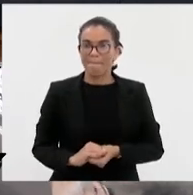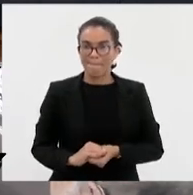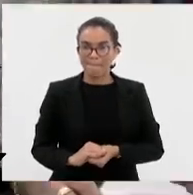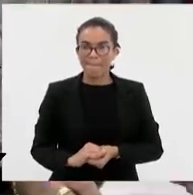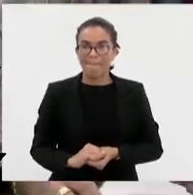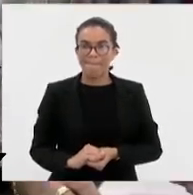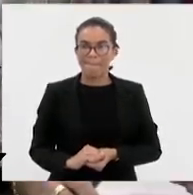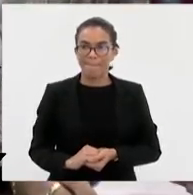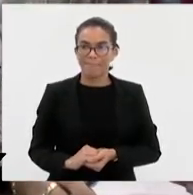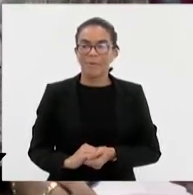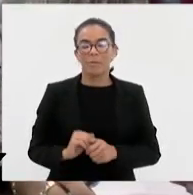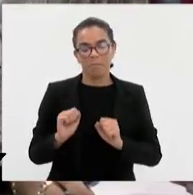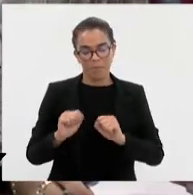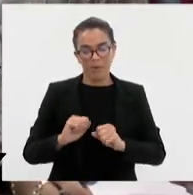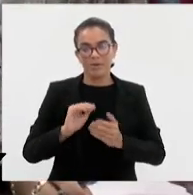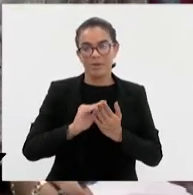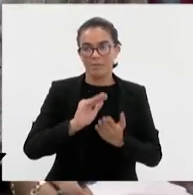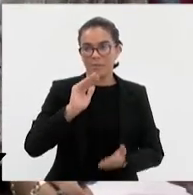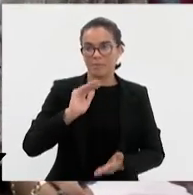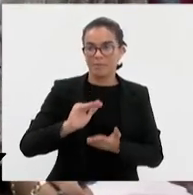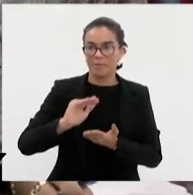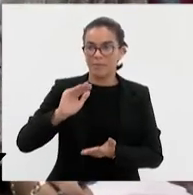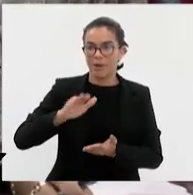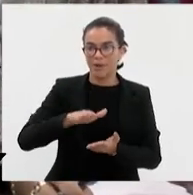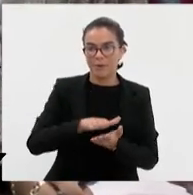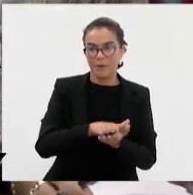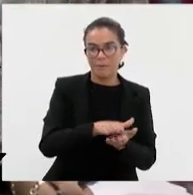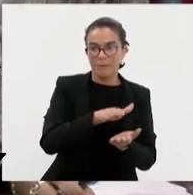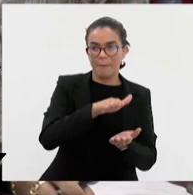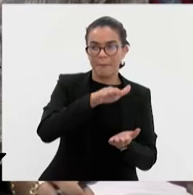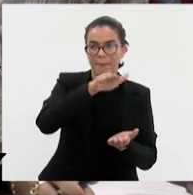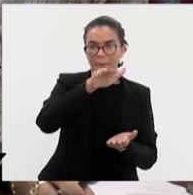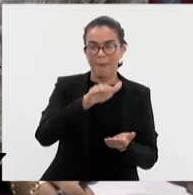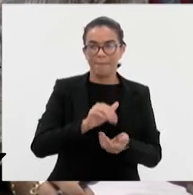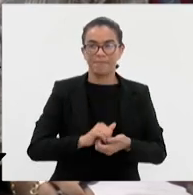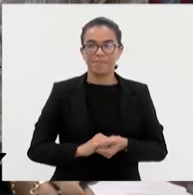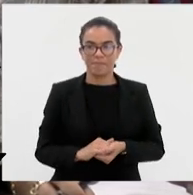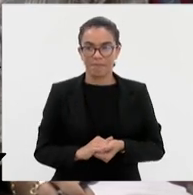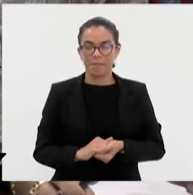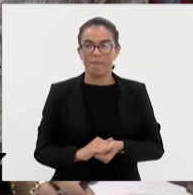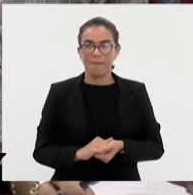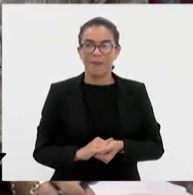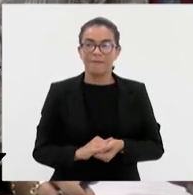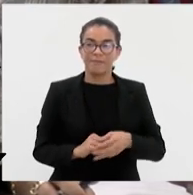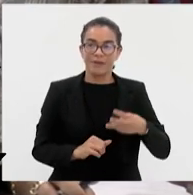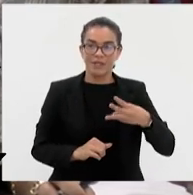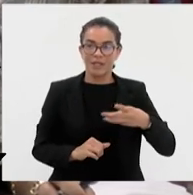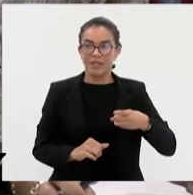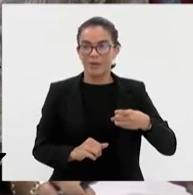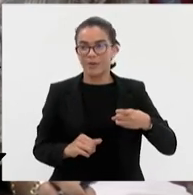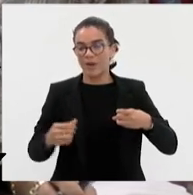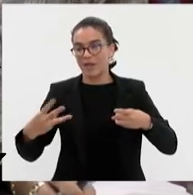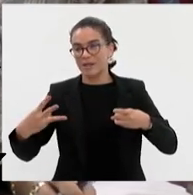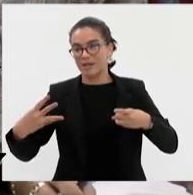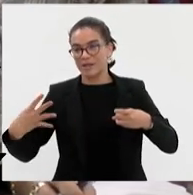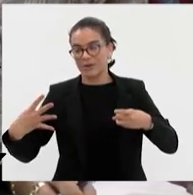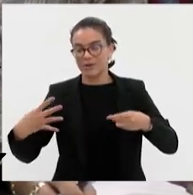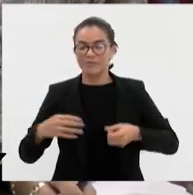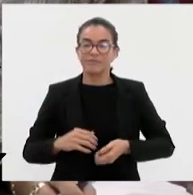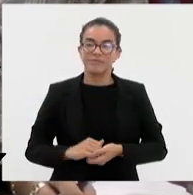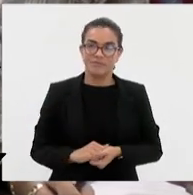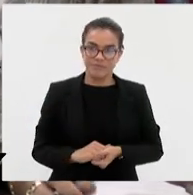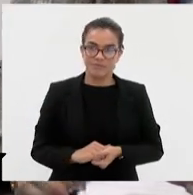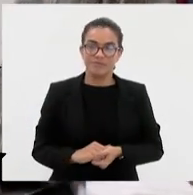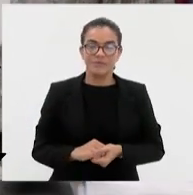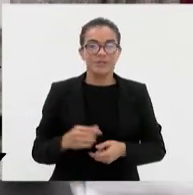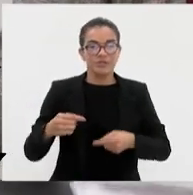Então, pode ser em bloco. Em bloco. Então, votando em bloco, pela prejudicabilidade, os itens de 31 a 34